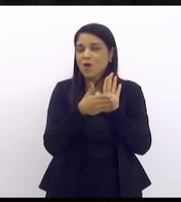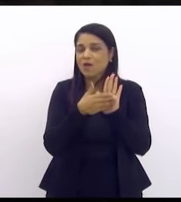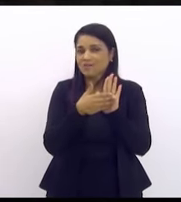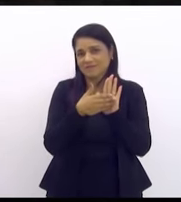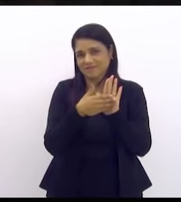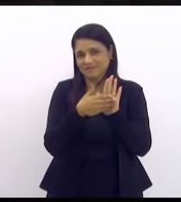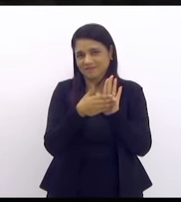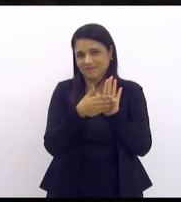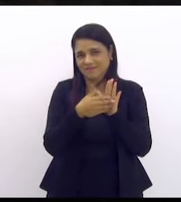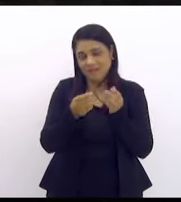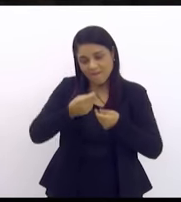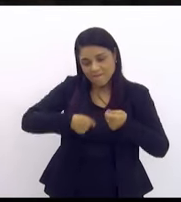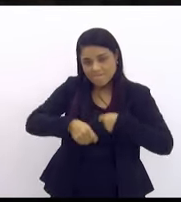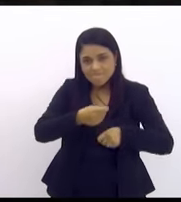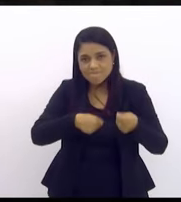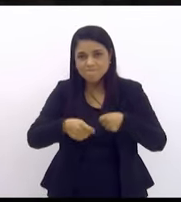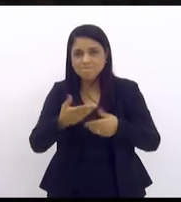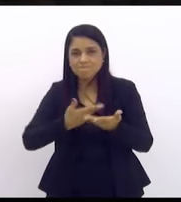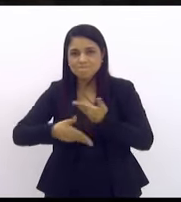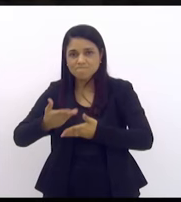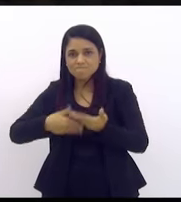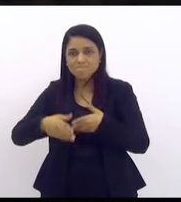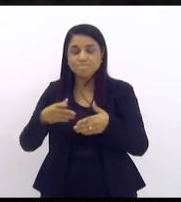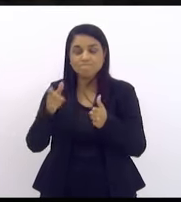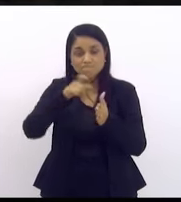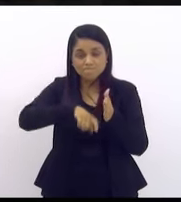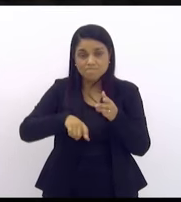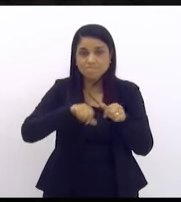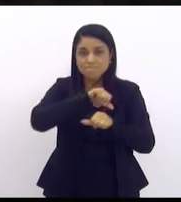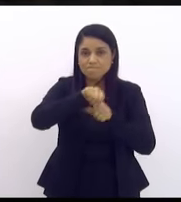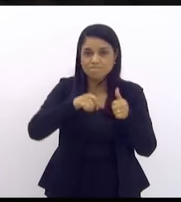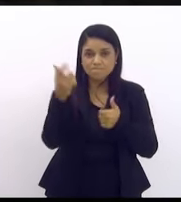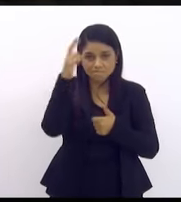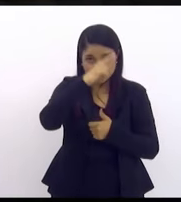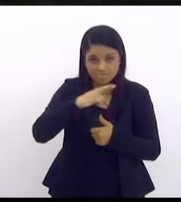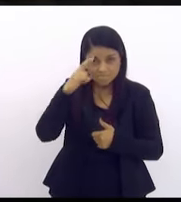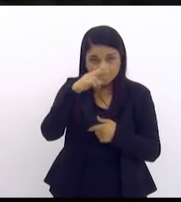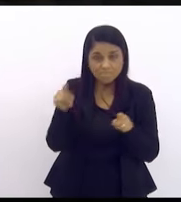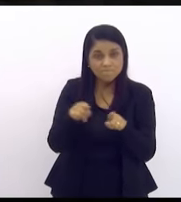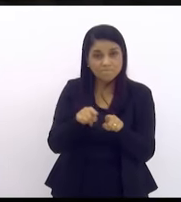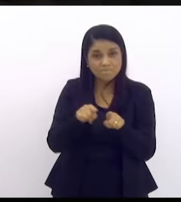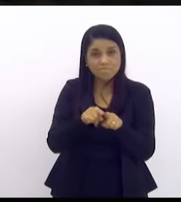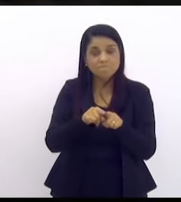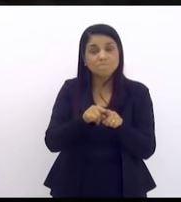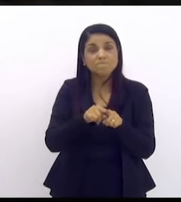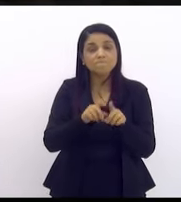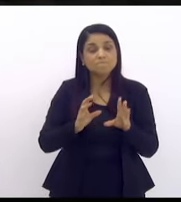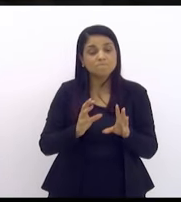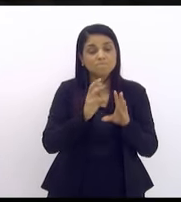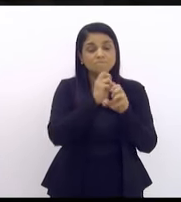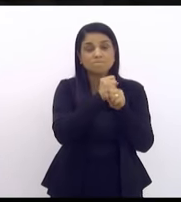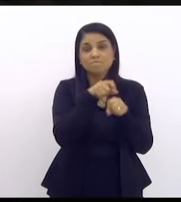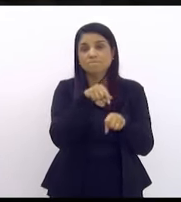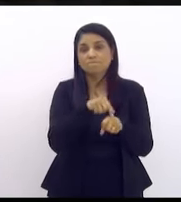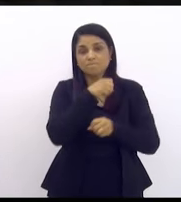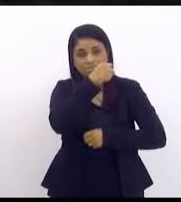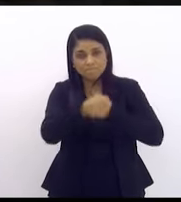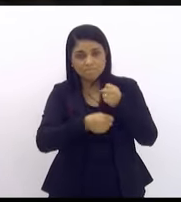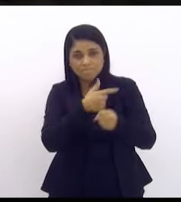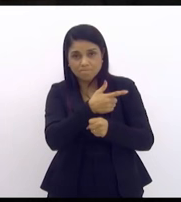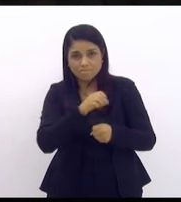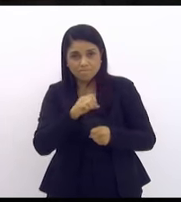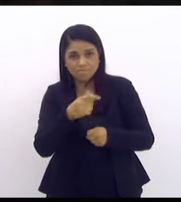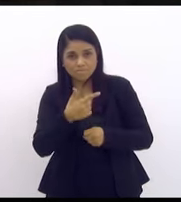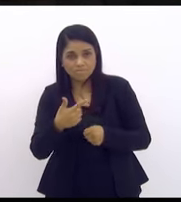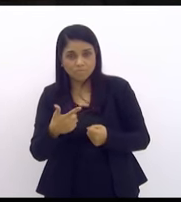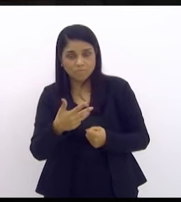da renegociação do regime de recuperação fiscal, para que a gente tenha uma peça orçamentária que não seja tão dramática